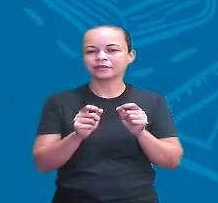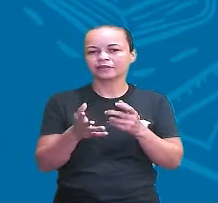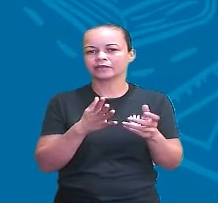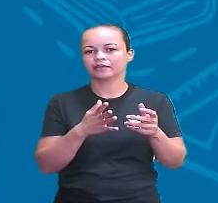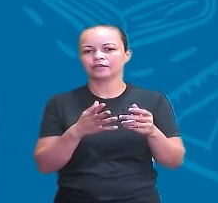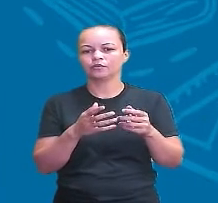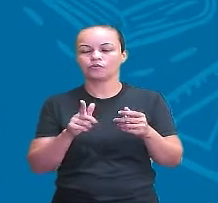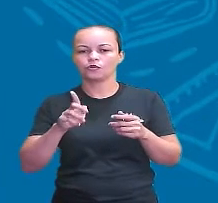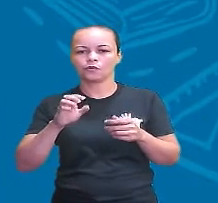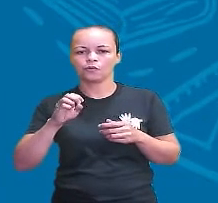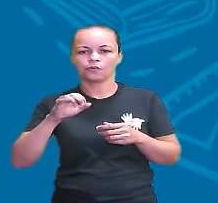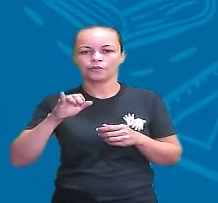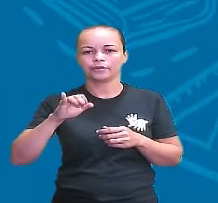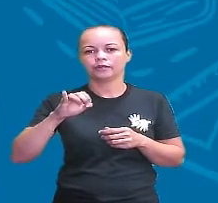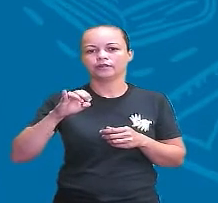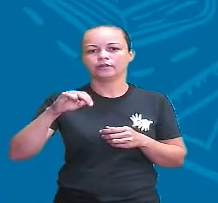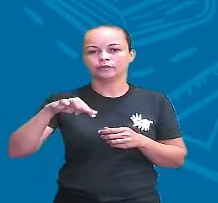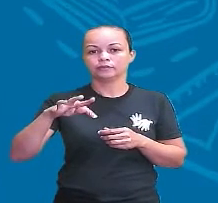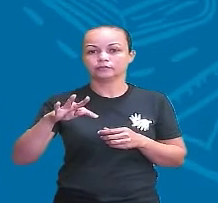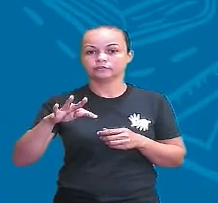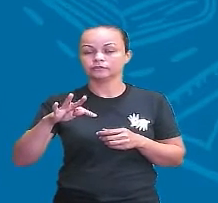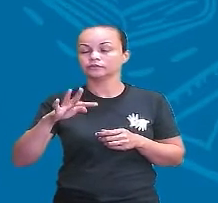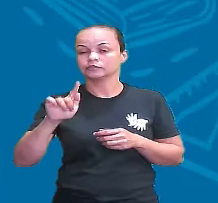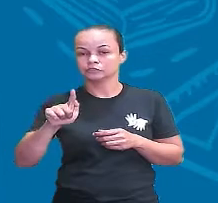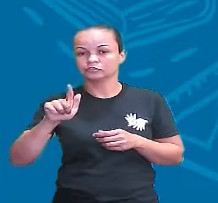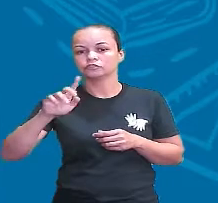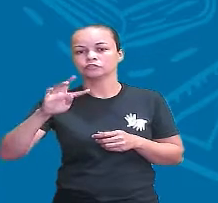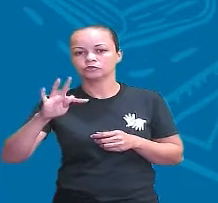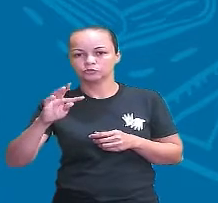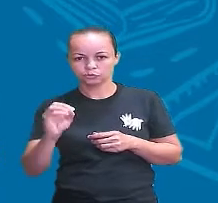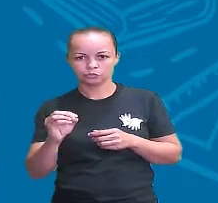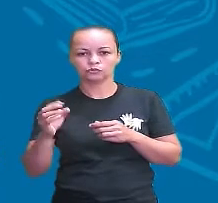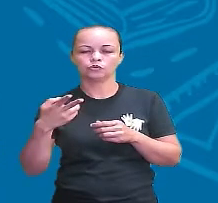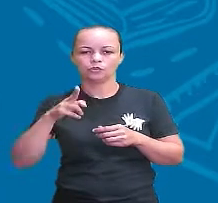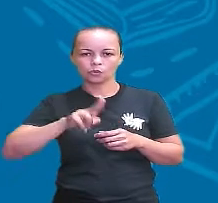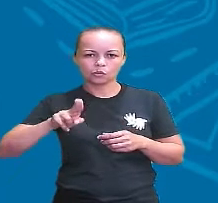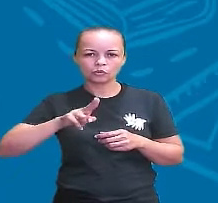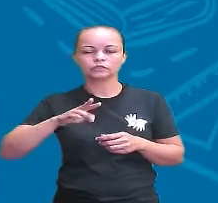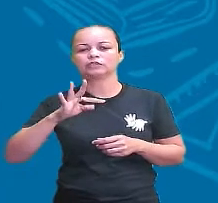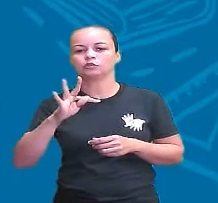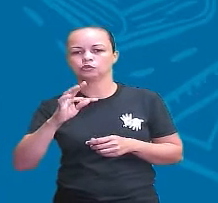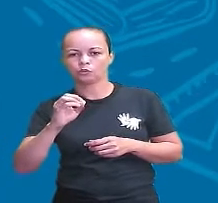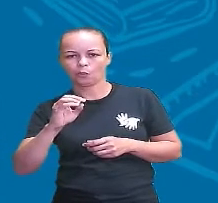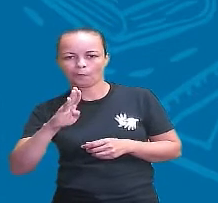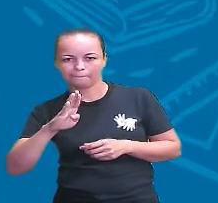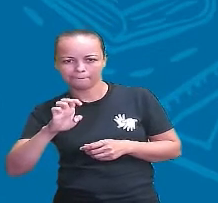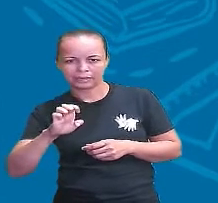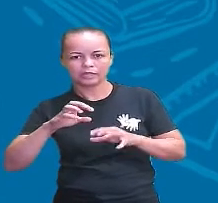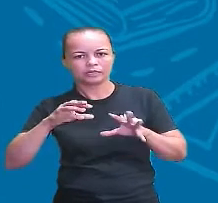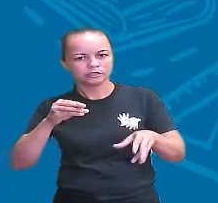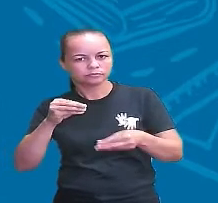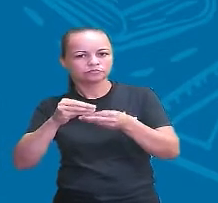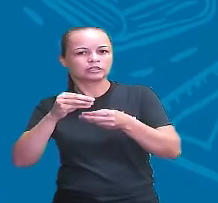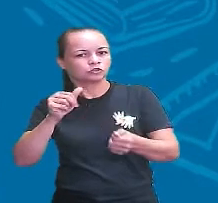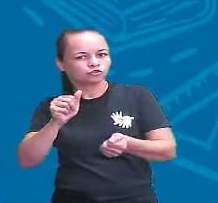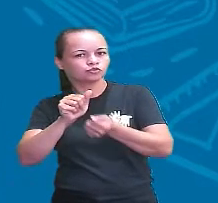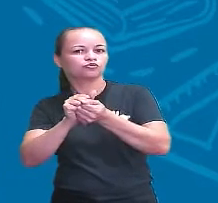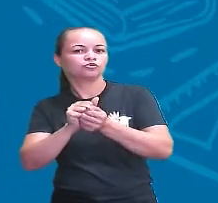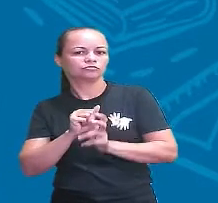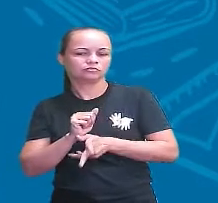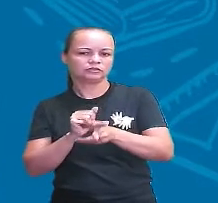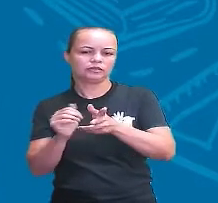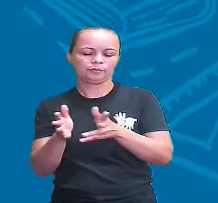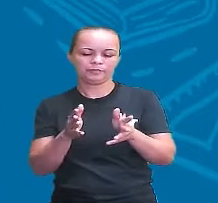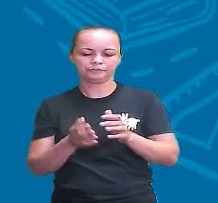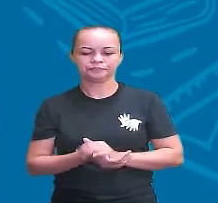sempre acompanhado do to be. To be mais o going to. E aí a gente tem, ó, a primeira frase que a gente tem